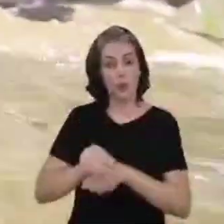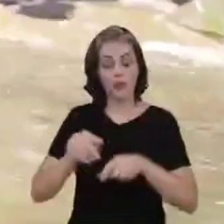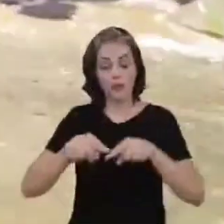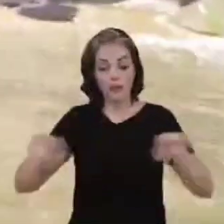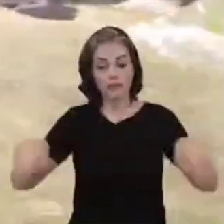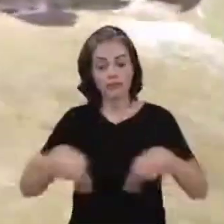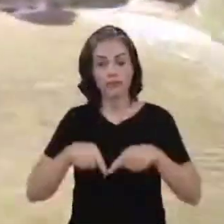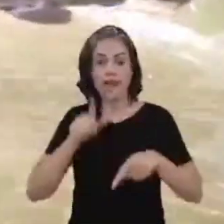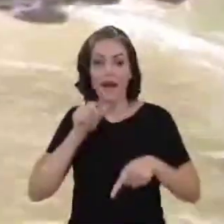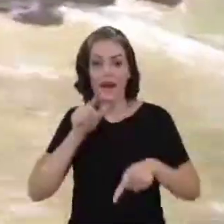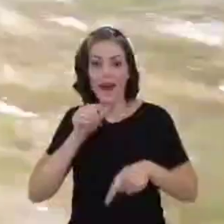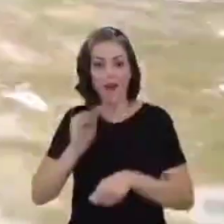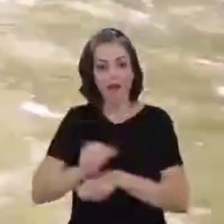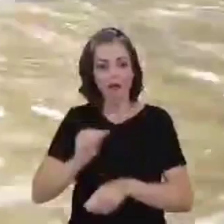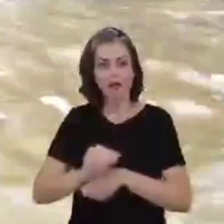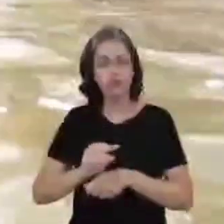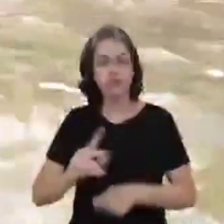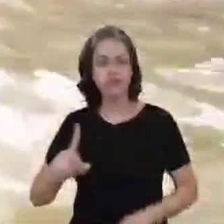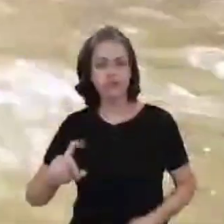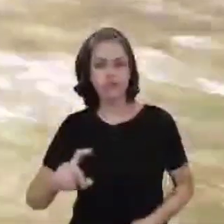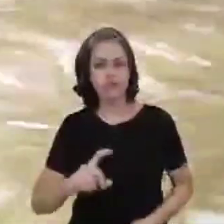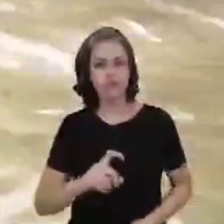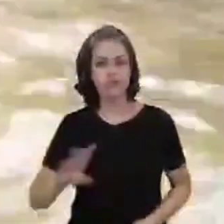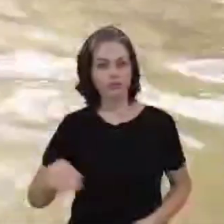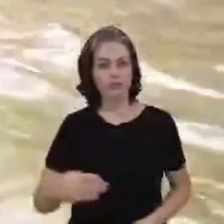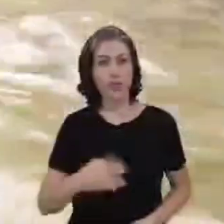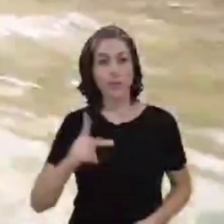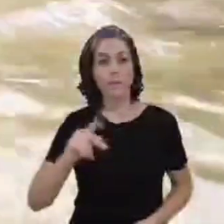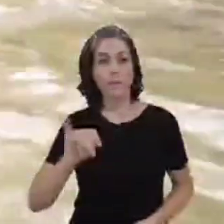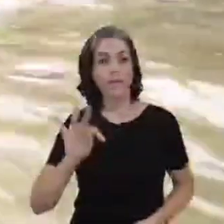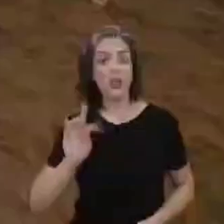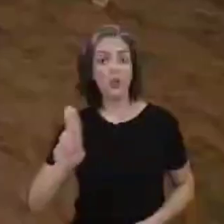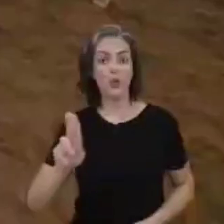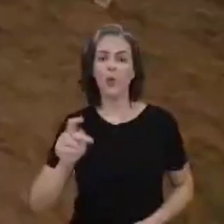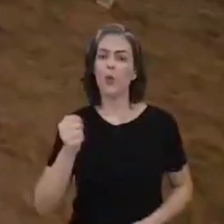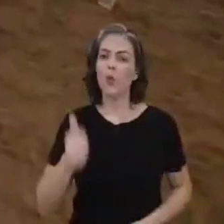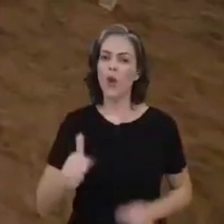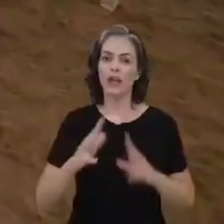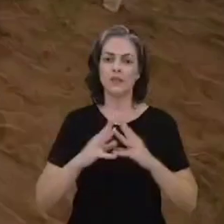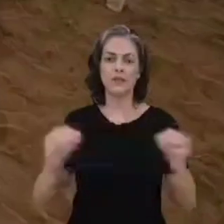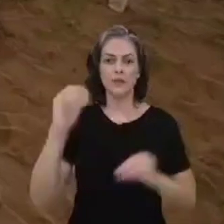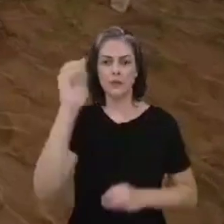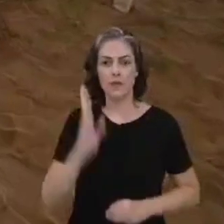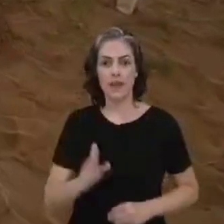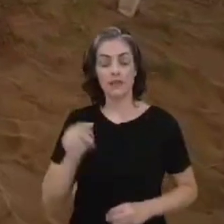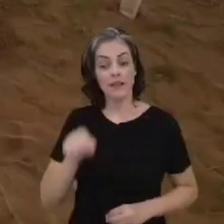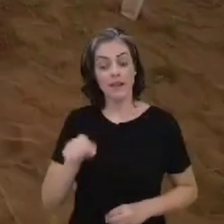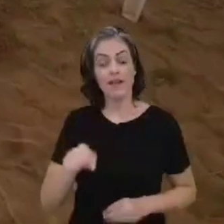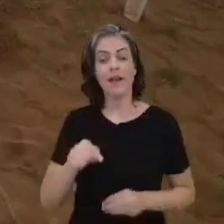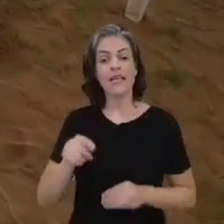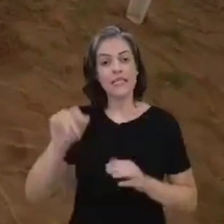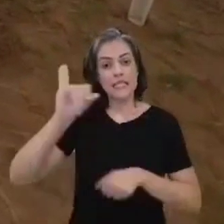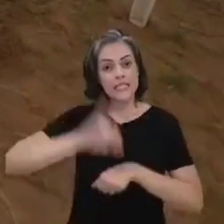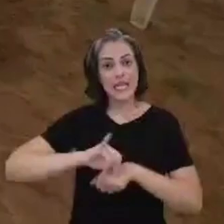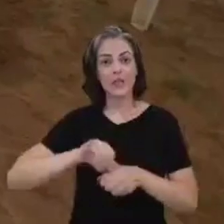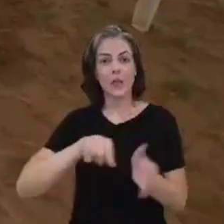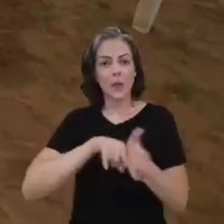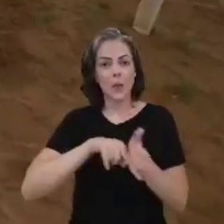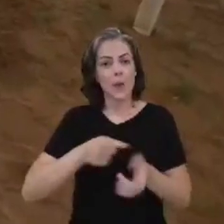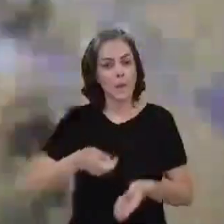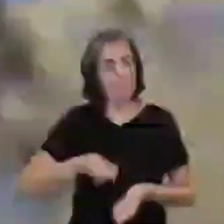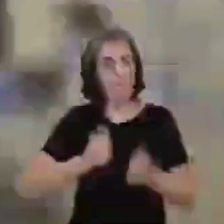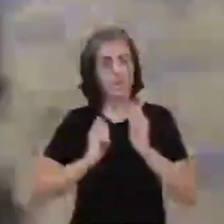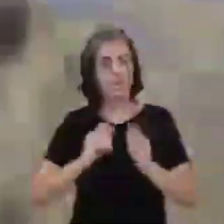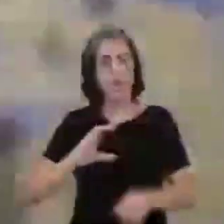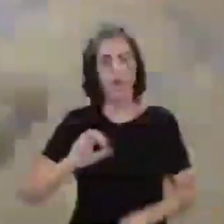peixamento de cerca de 1000 pitus, uma espécie de camarão em extinção no Brasil. A reprodução foi realizada no centro pesqueiro da